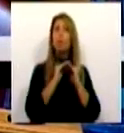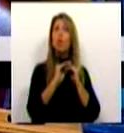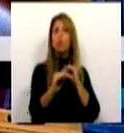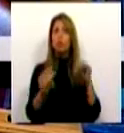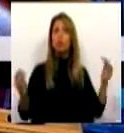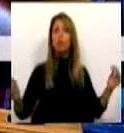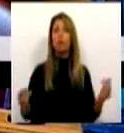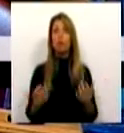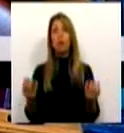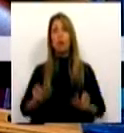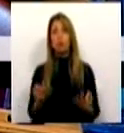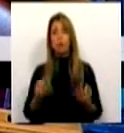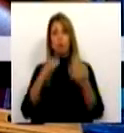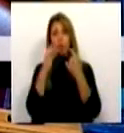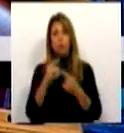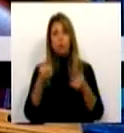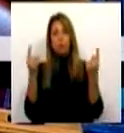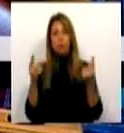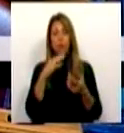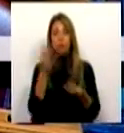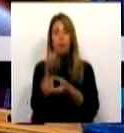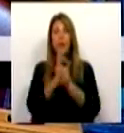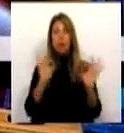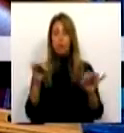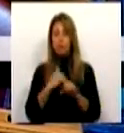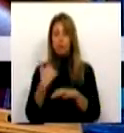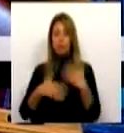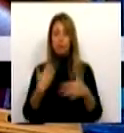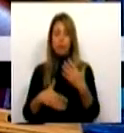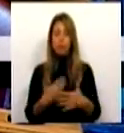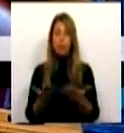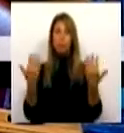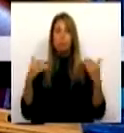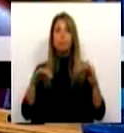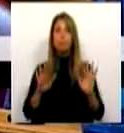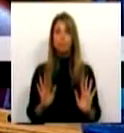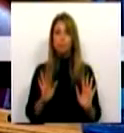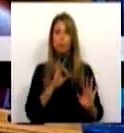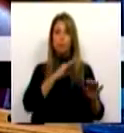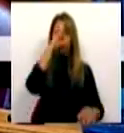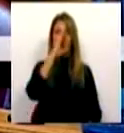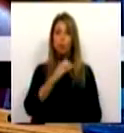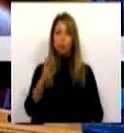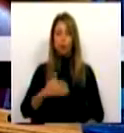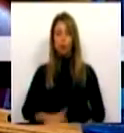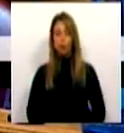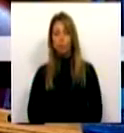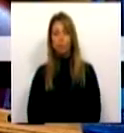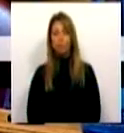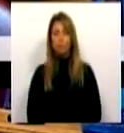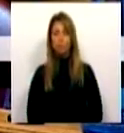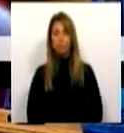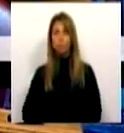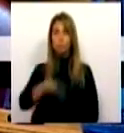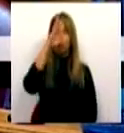que têm demonstrado um excelente desempenho. Mas, Sr. Ministro, o